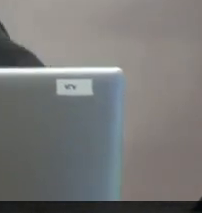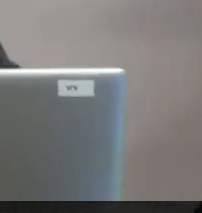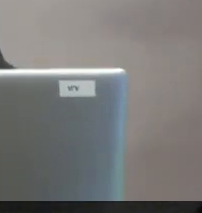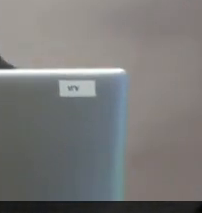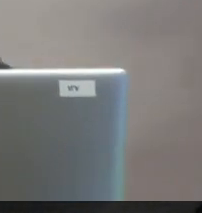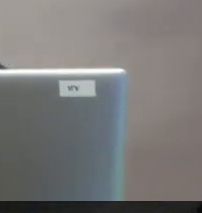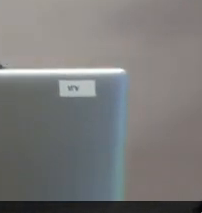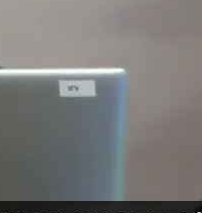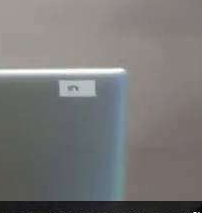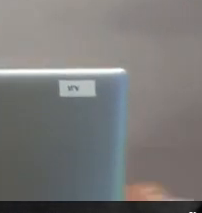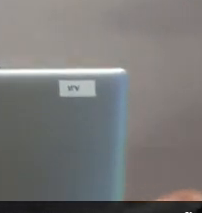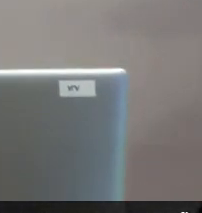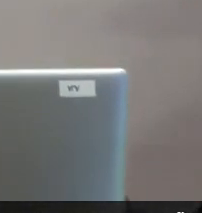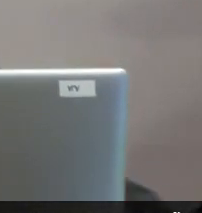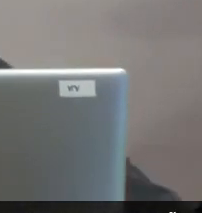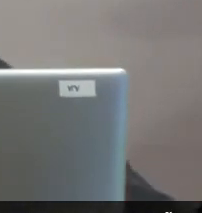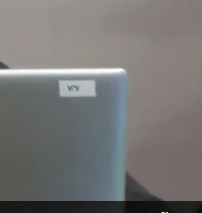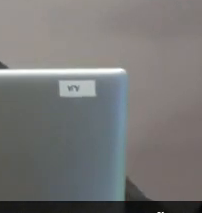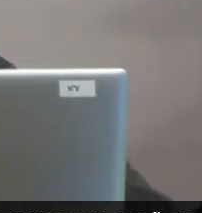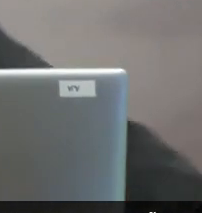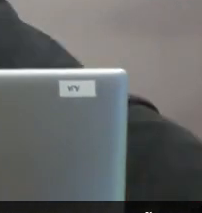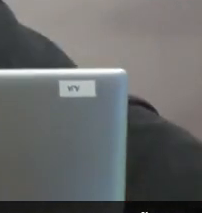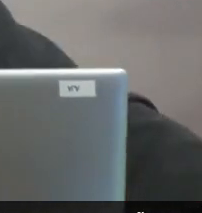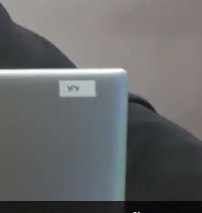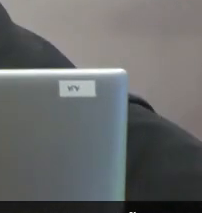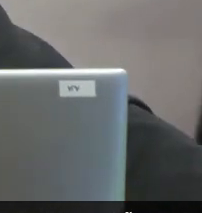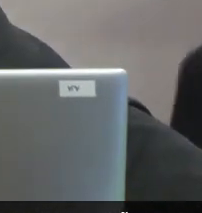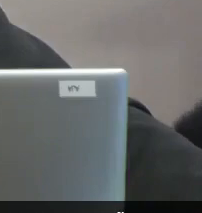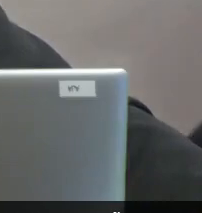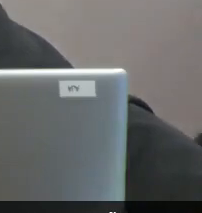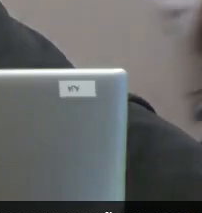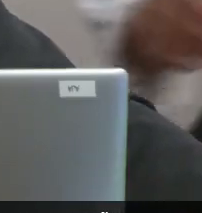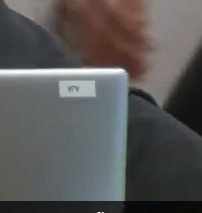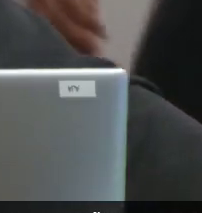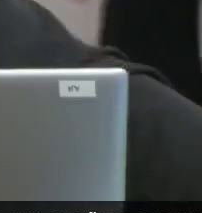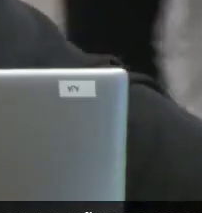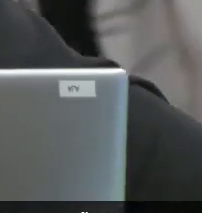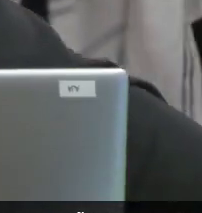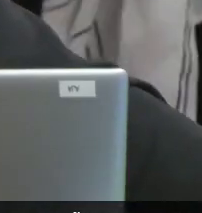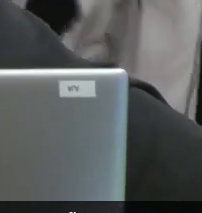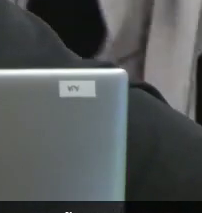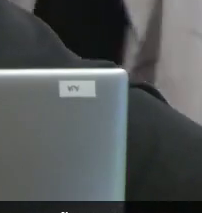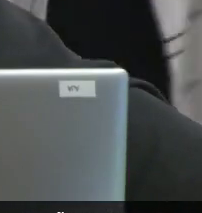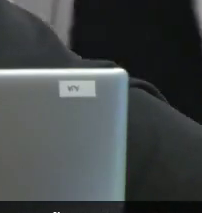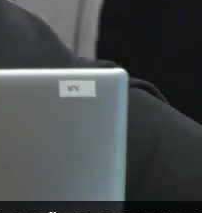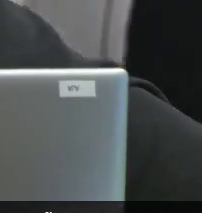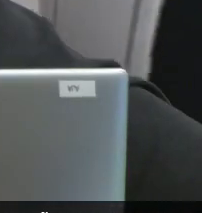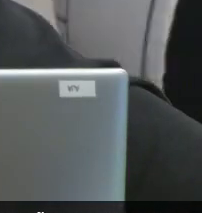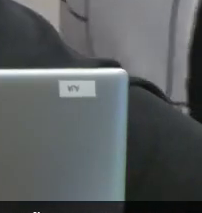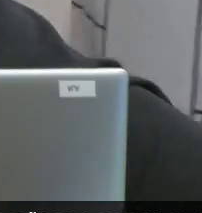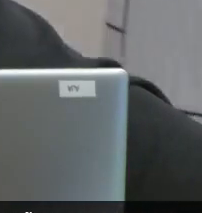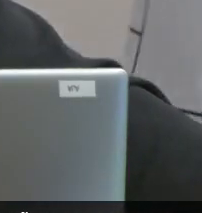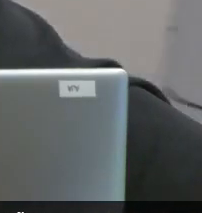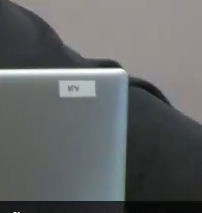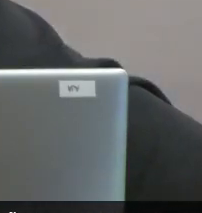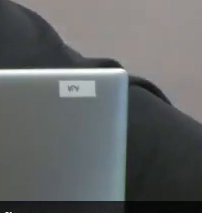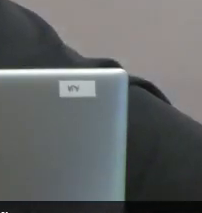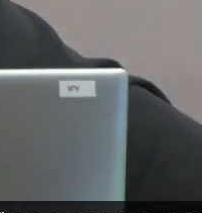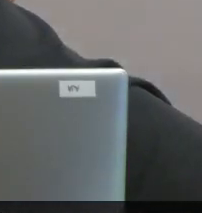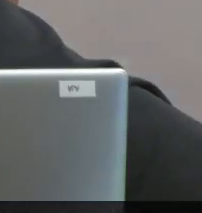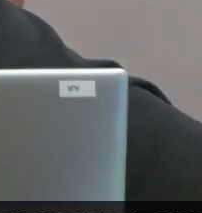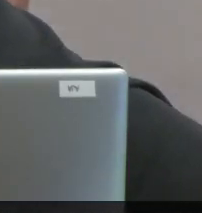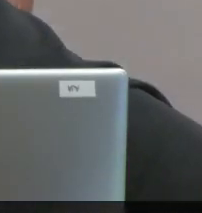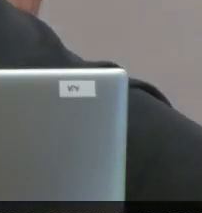presidente aí gente agradece a presença o da Dra Ana Luiza Silva